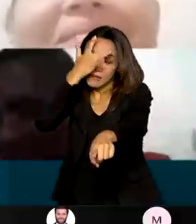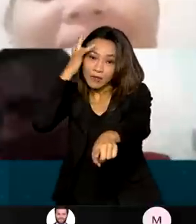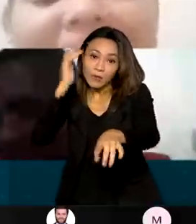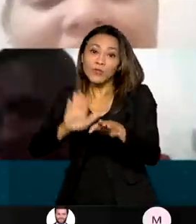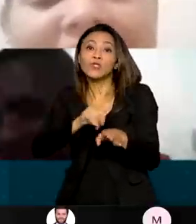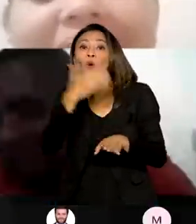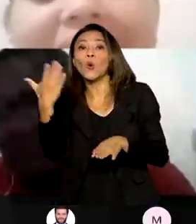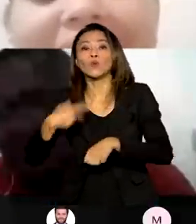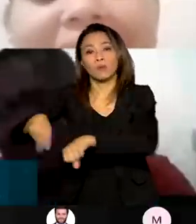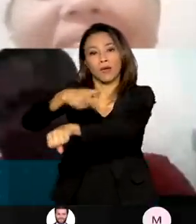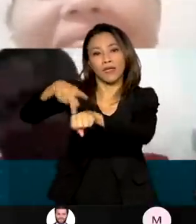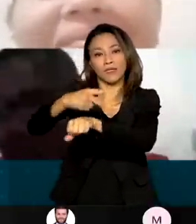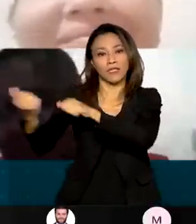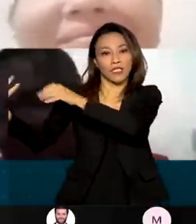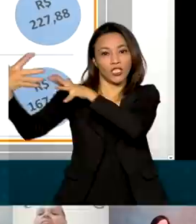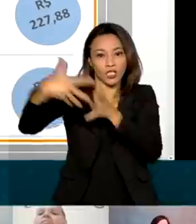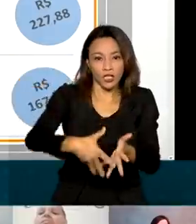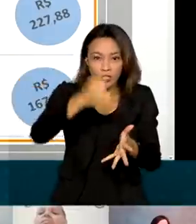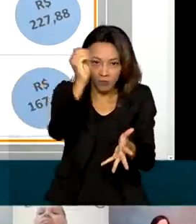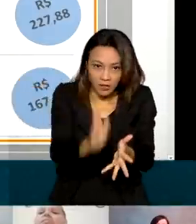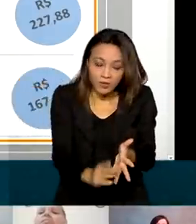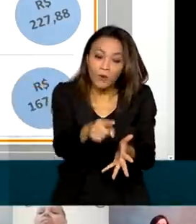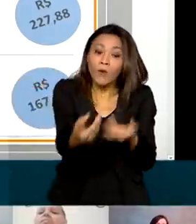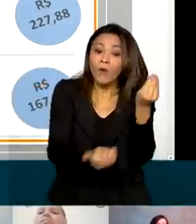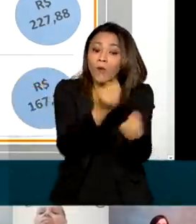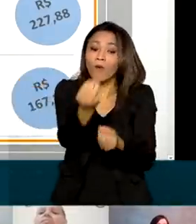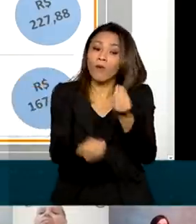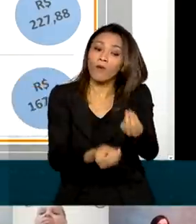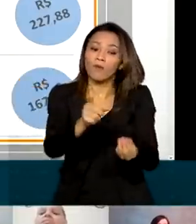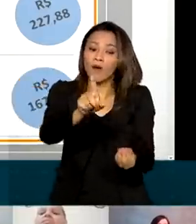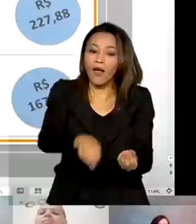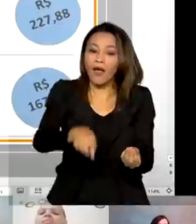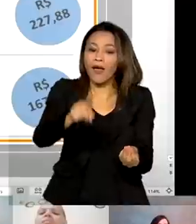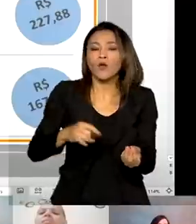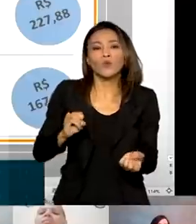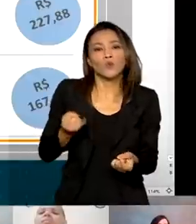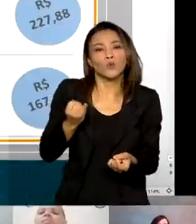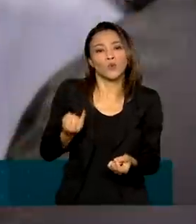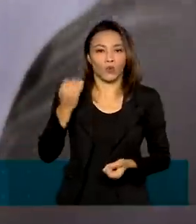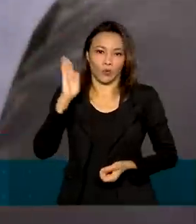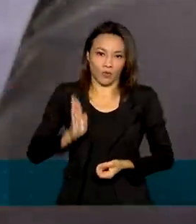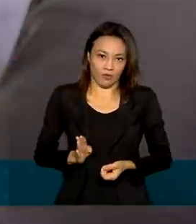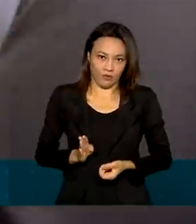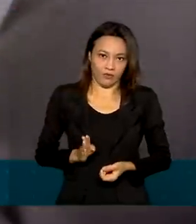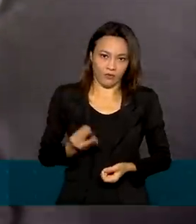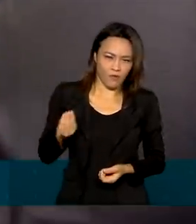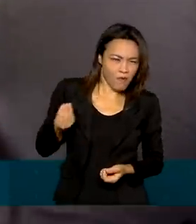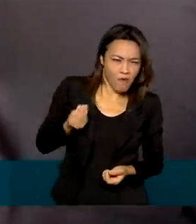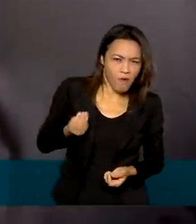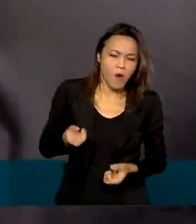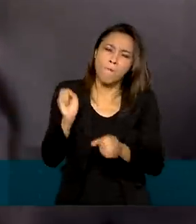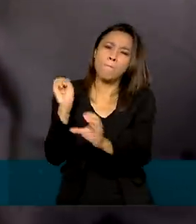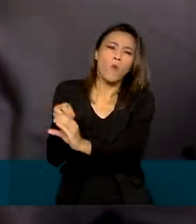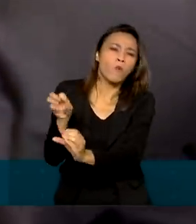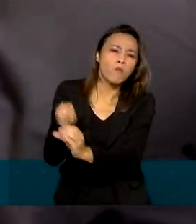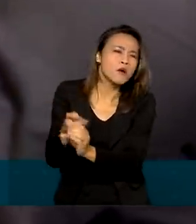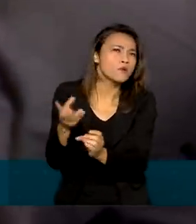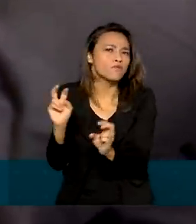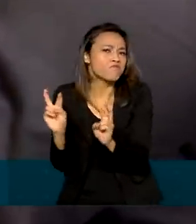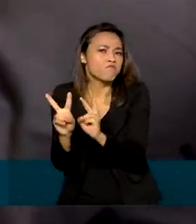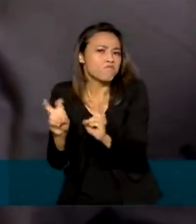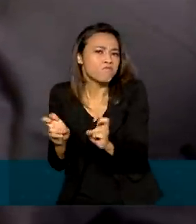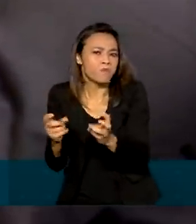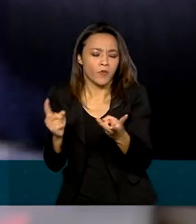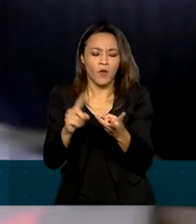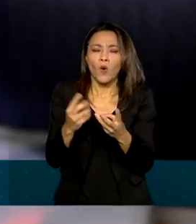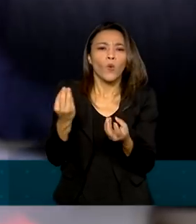refugiados conceitos básicos de como funcionam os juros no Brasil, o que é a poupança, o que fazer